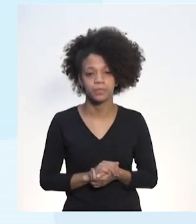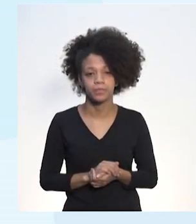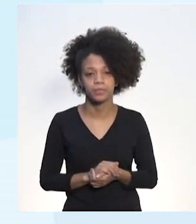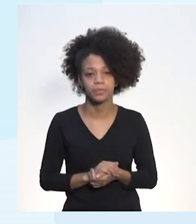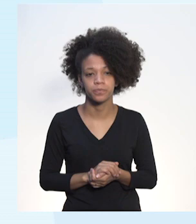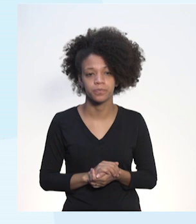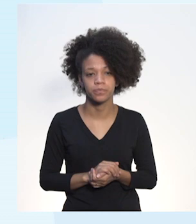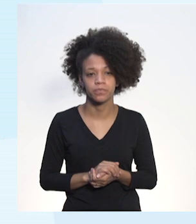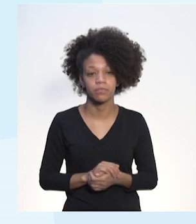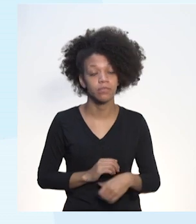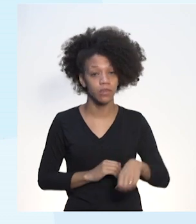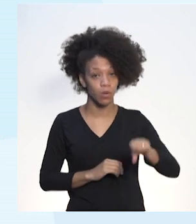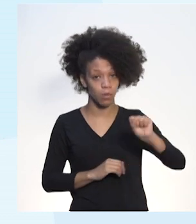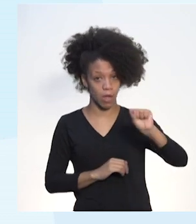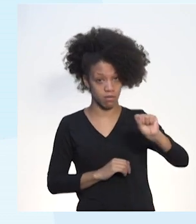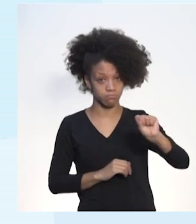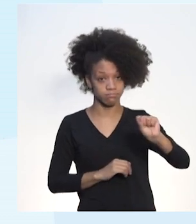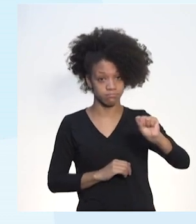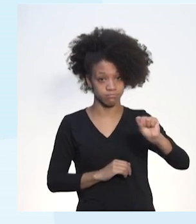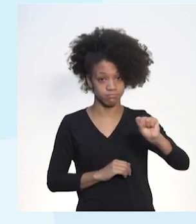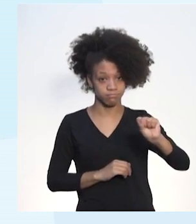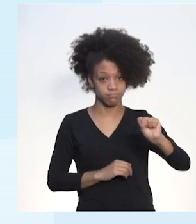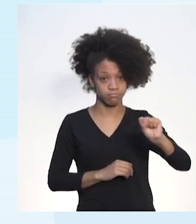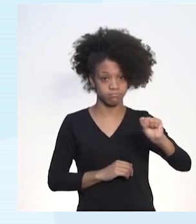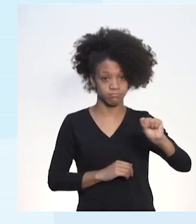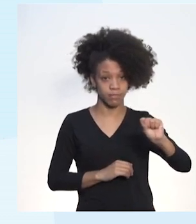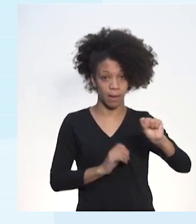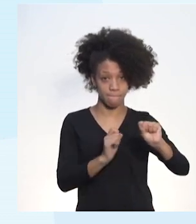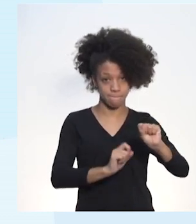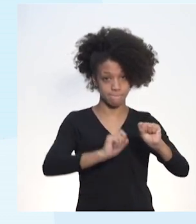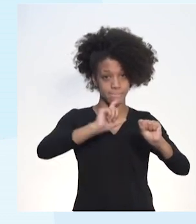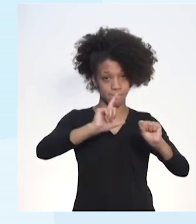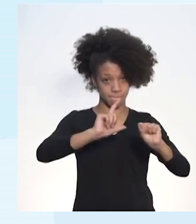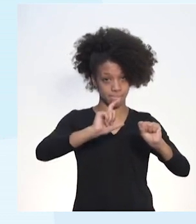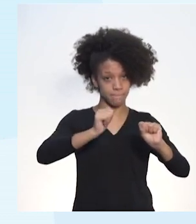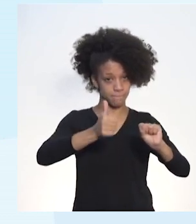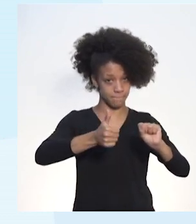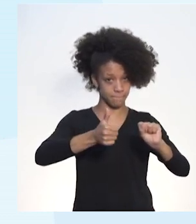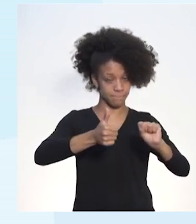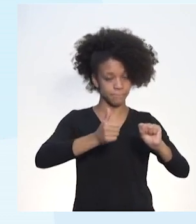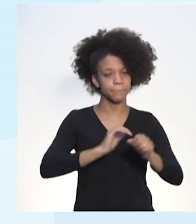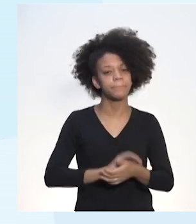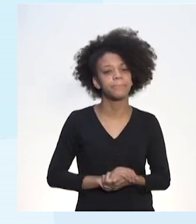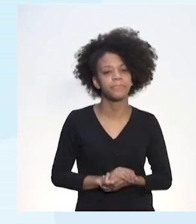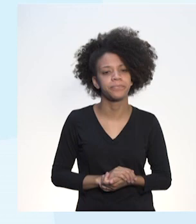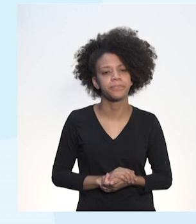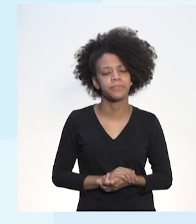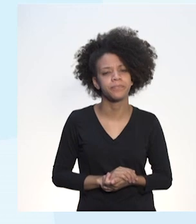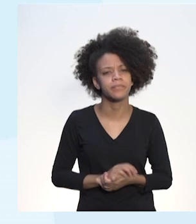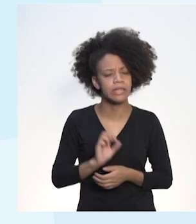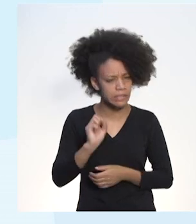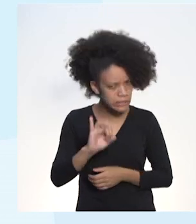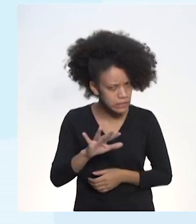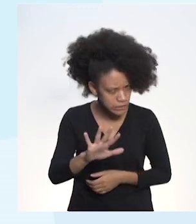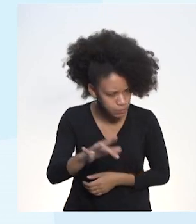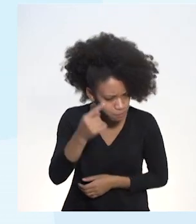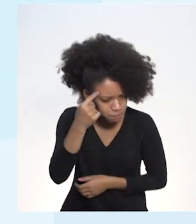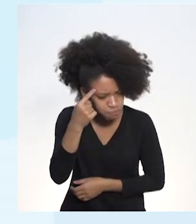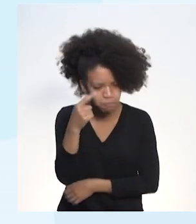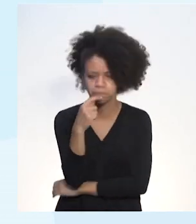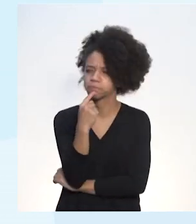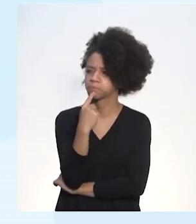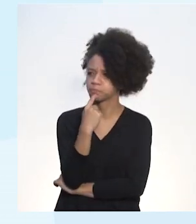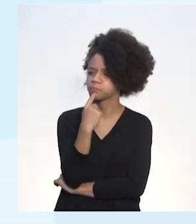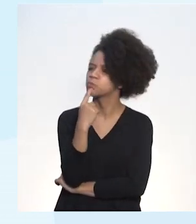um S maiúsculo, correto? Então, se eu pensar